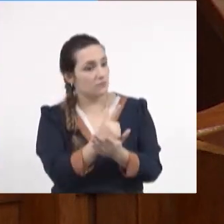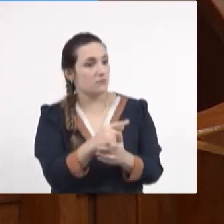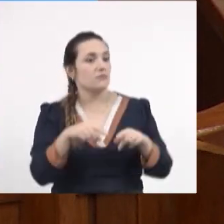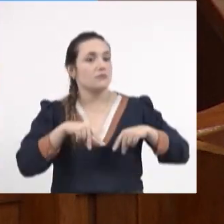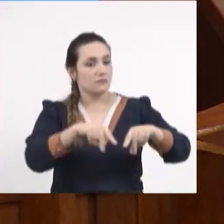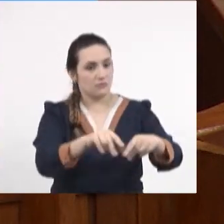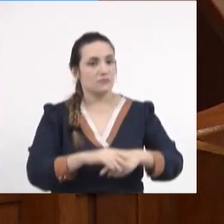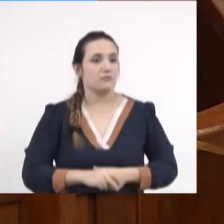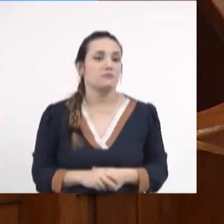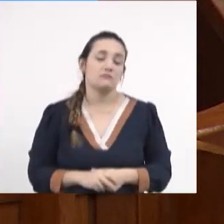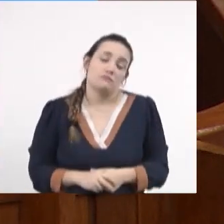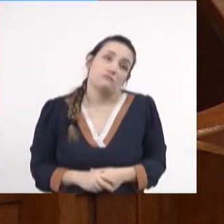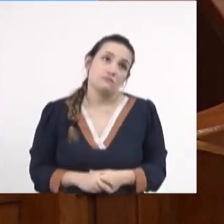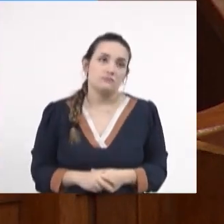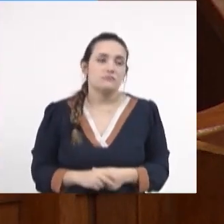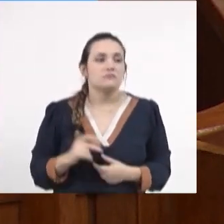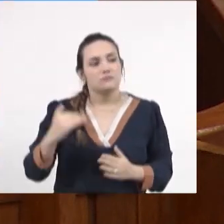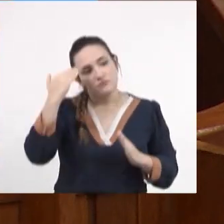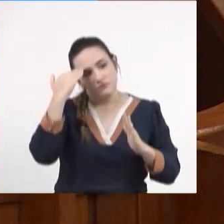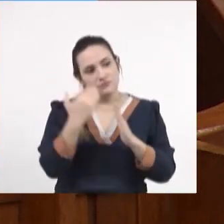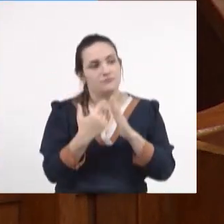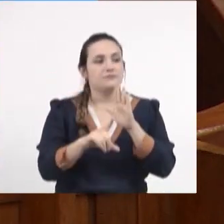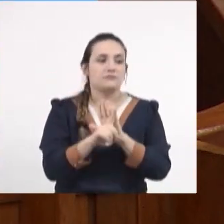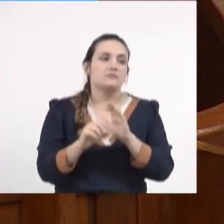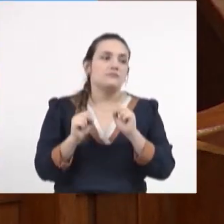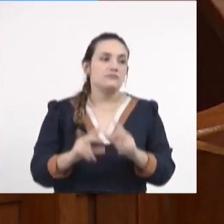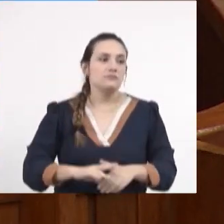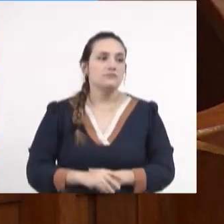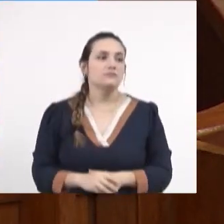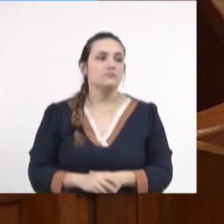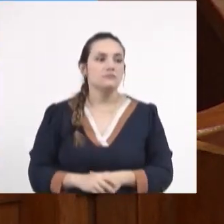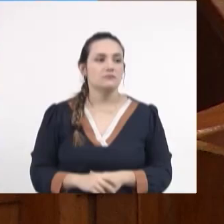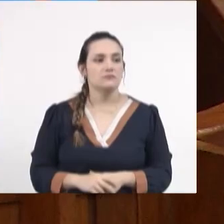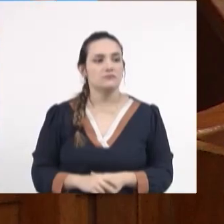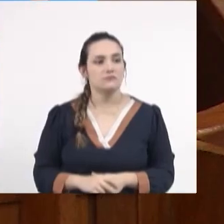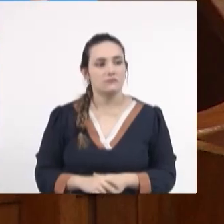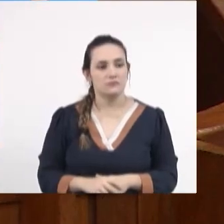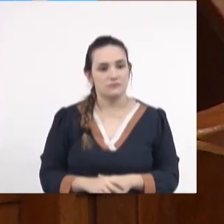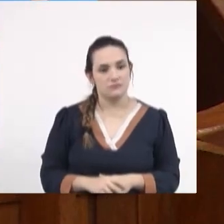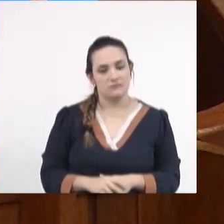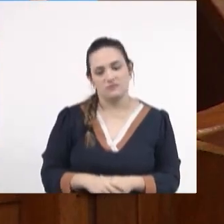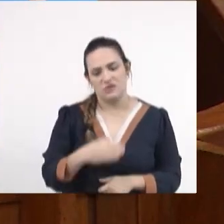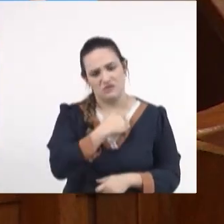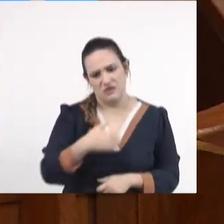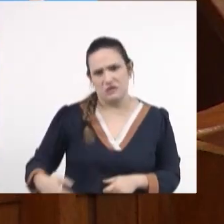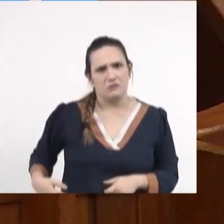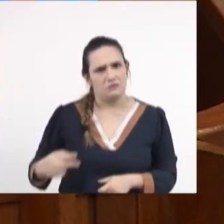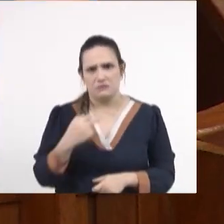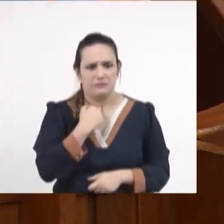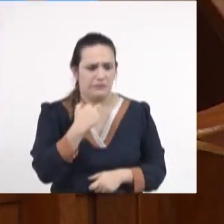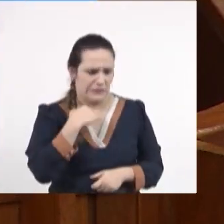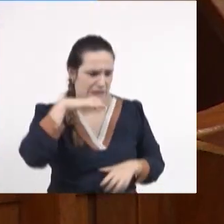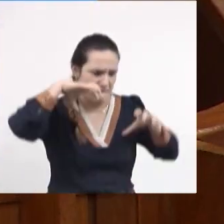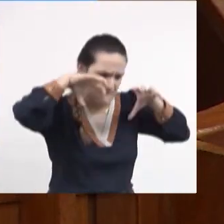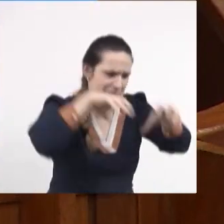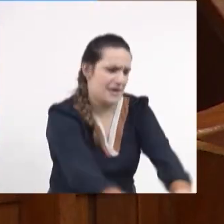que dentro da lei não existe como o governo central tomar a terra de ninguém por mão grande.